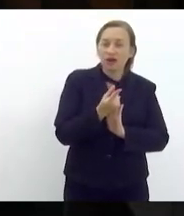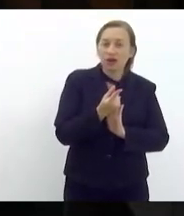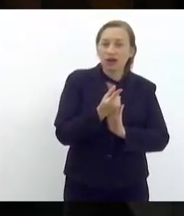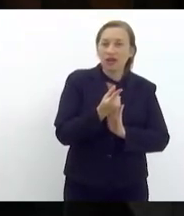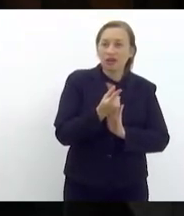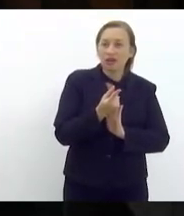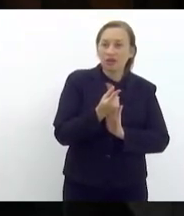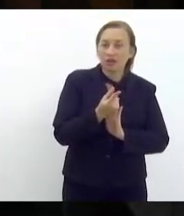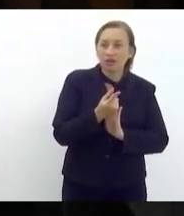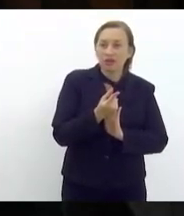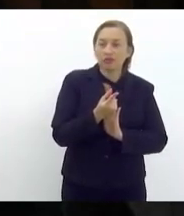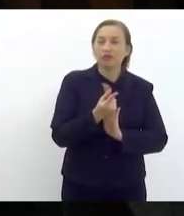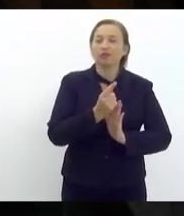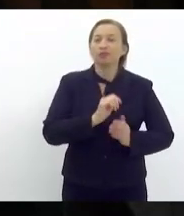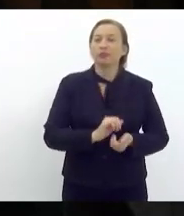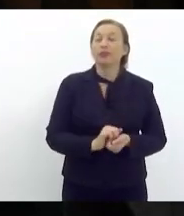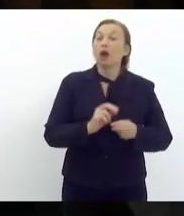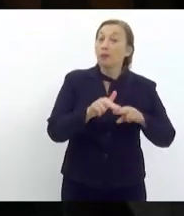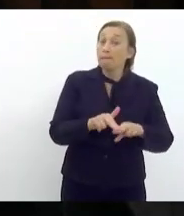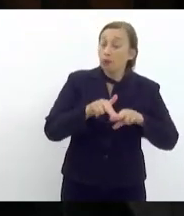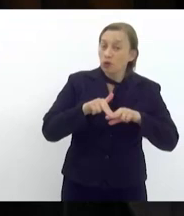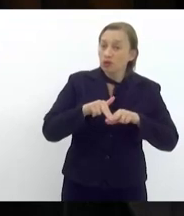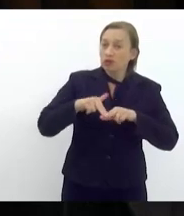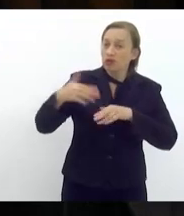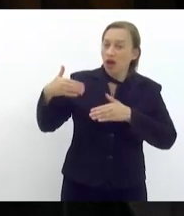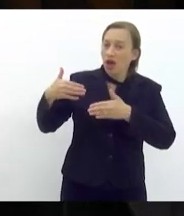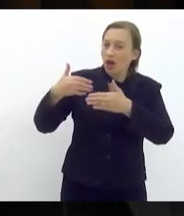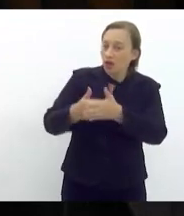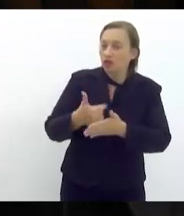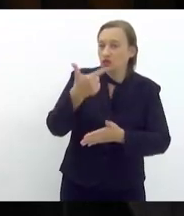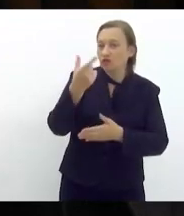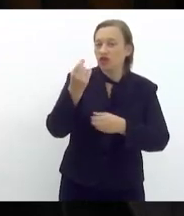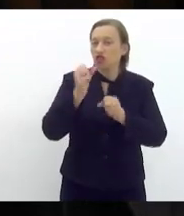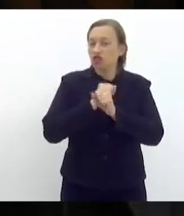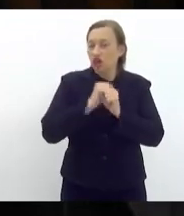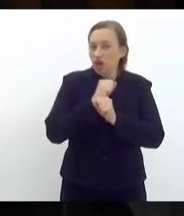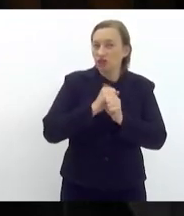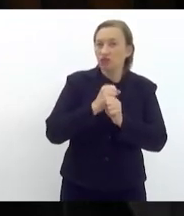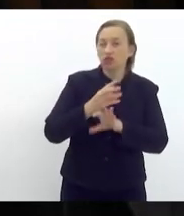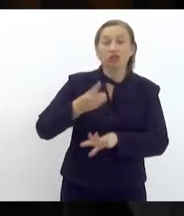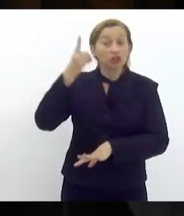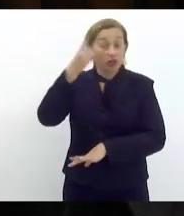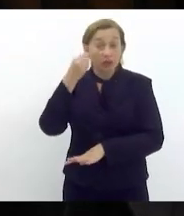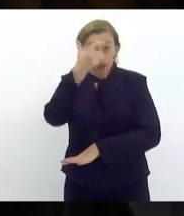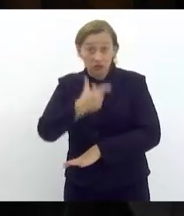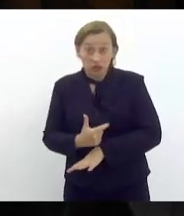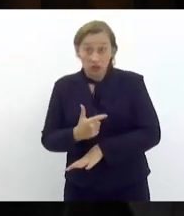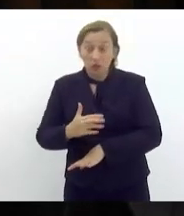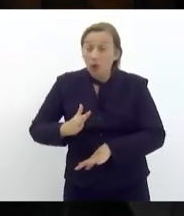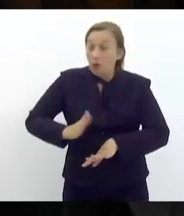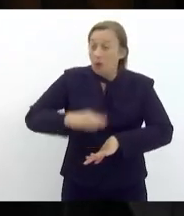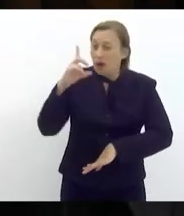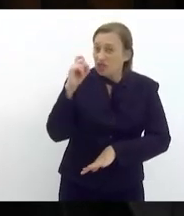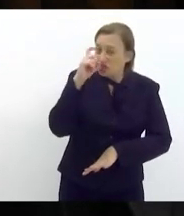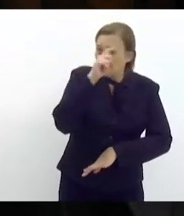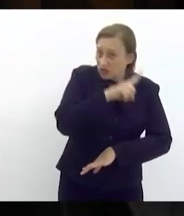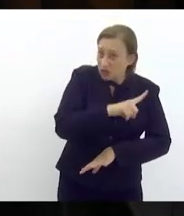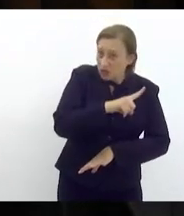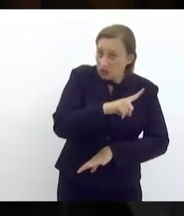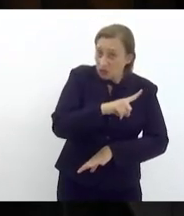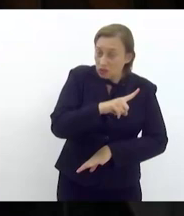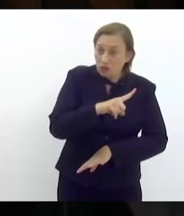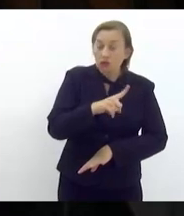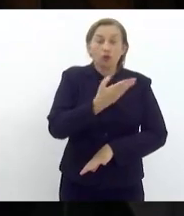é a LDO. Por isso, ao longo dos meus 20 anos de parlamento, por mais crítico que seja aos